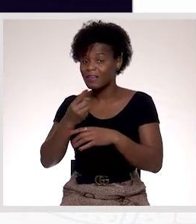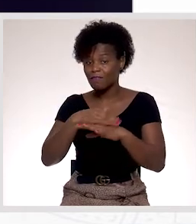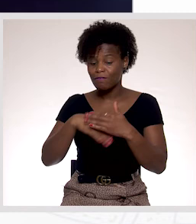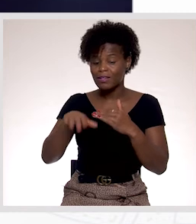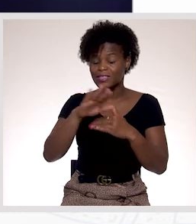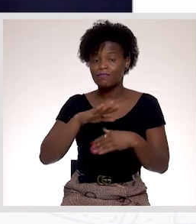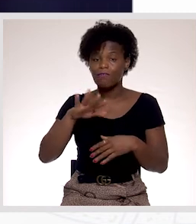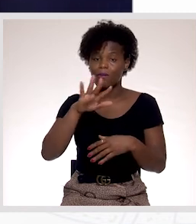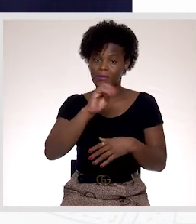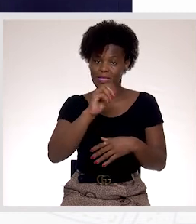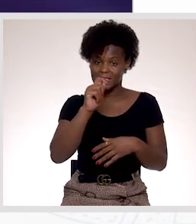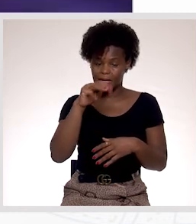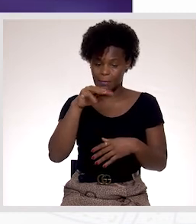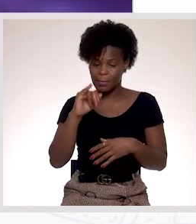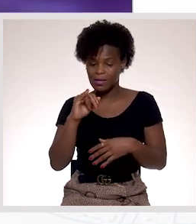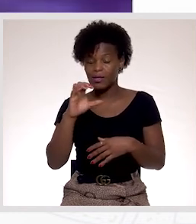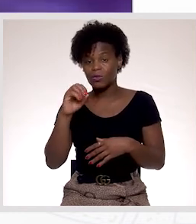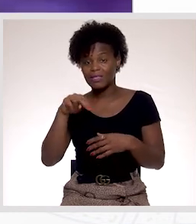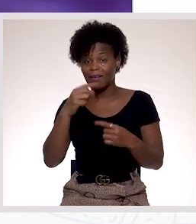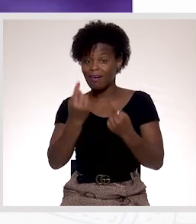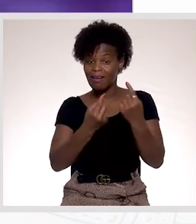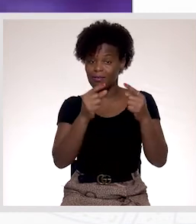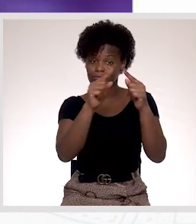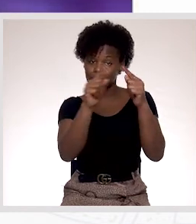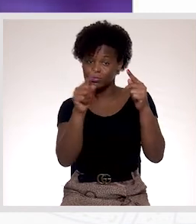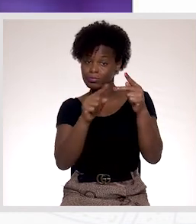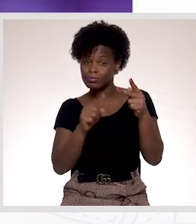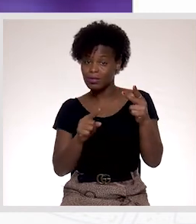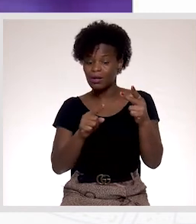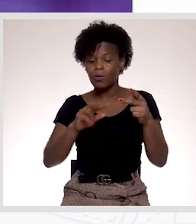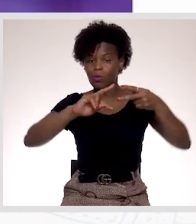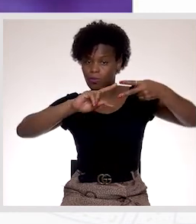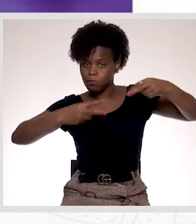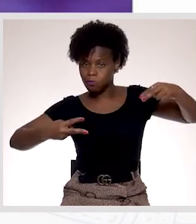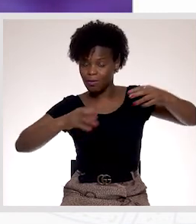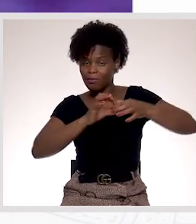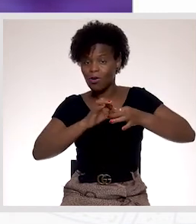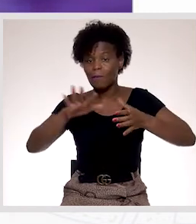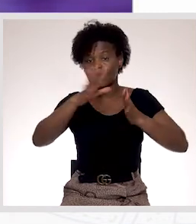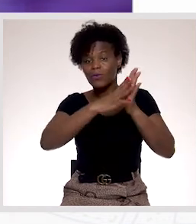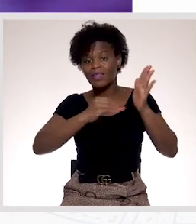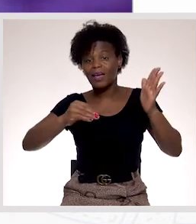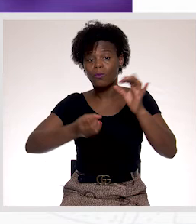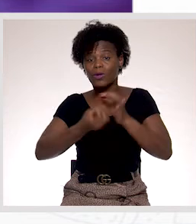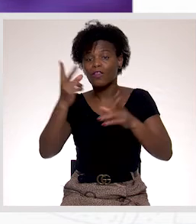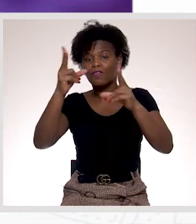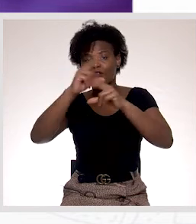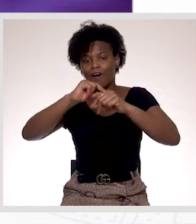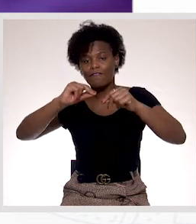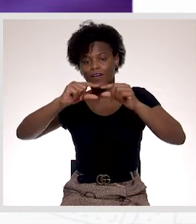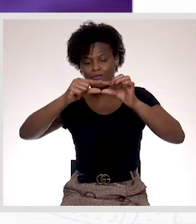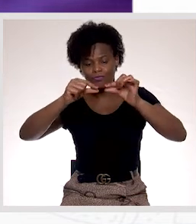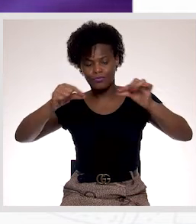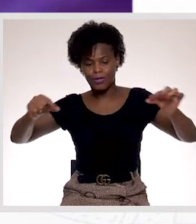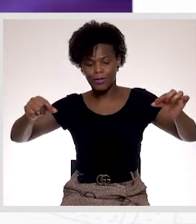forma semi-conservadora. Cada cadeia de molécula de DNA é utilizada como modelo para a criação de uma nova fita dupla.